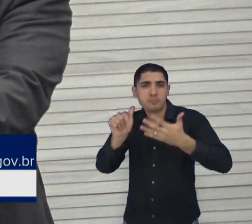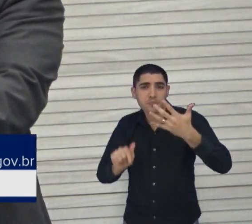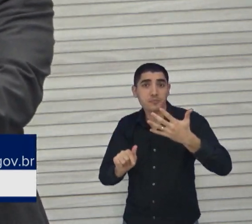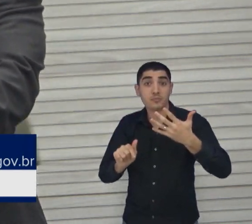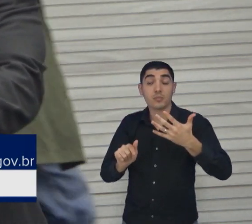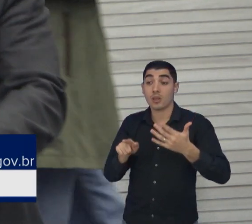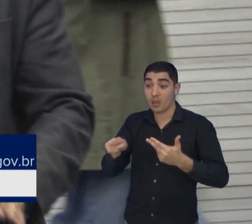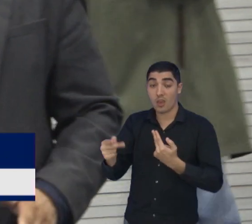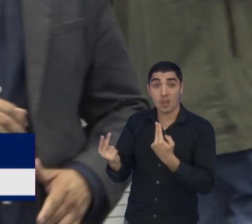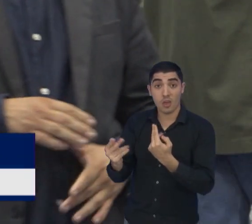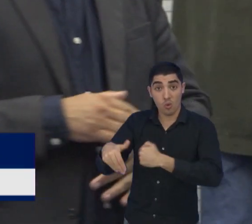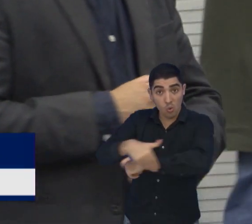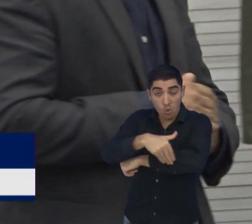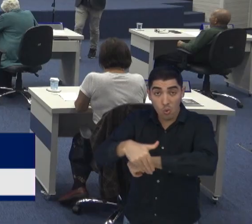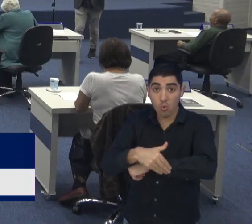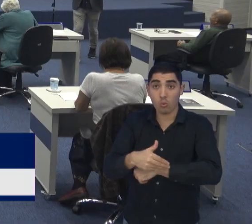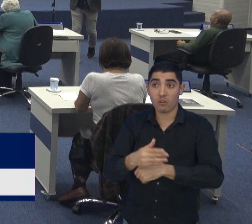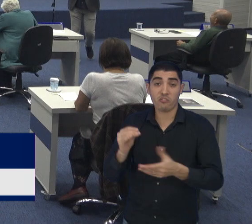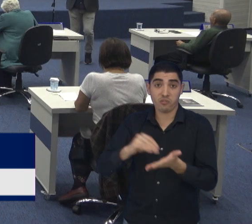se atentar.